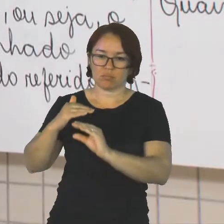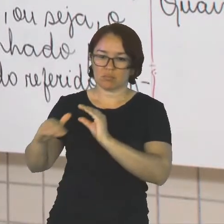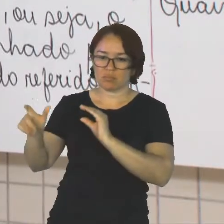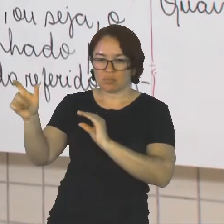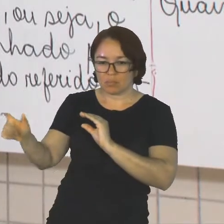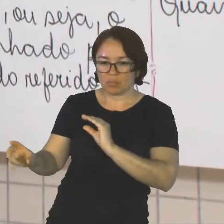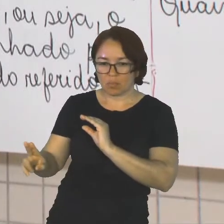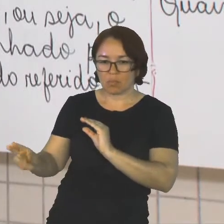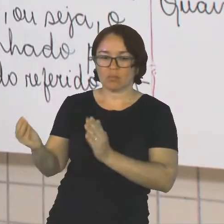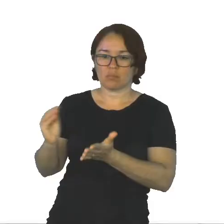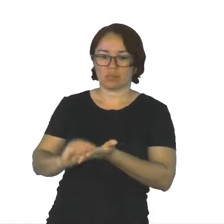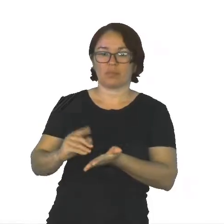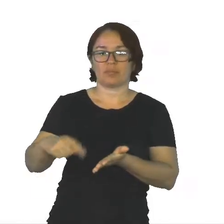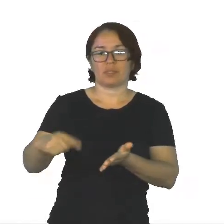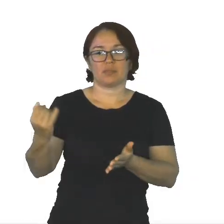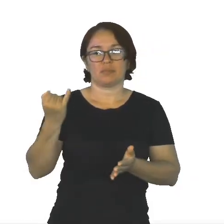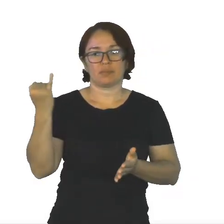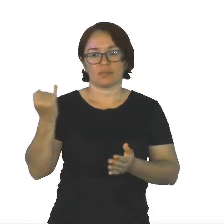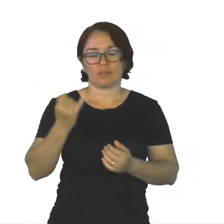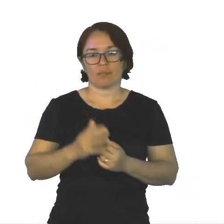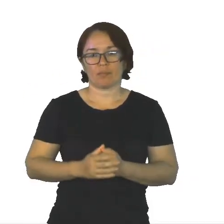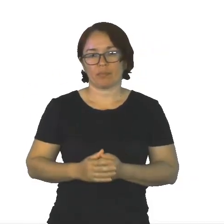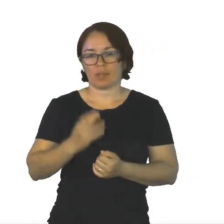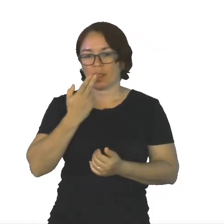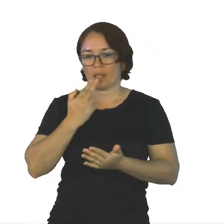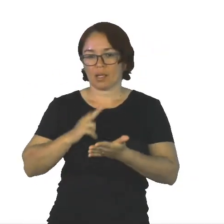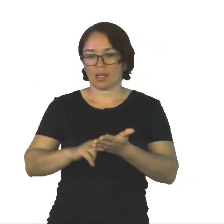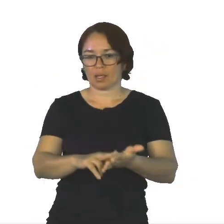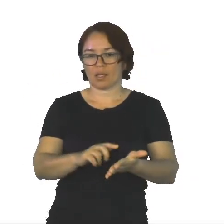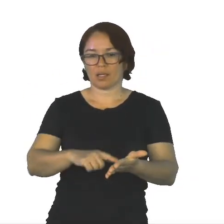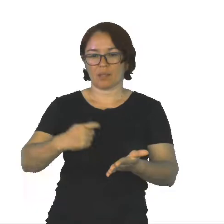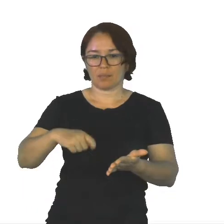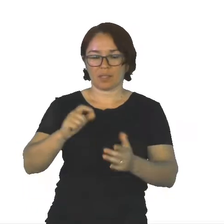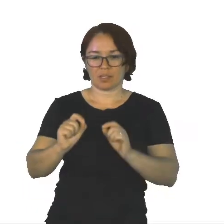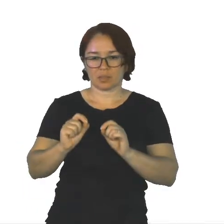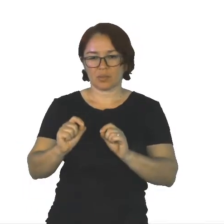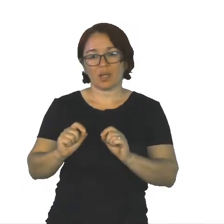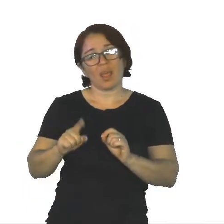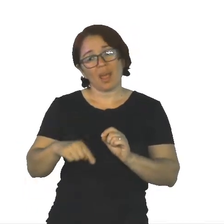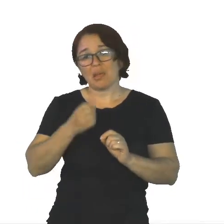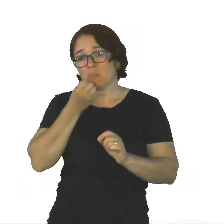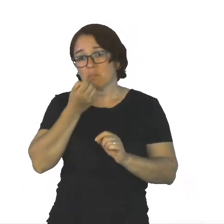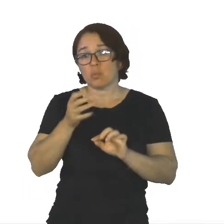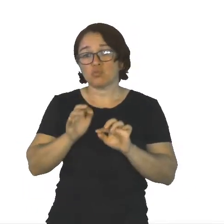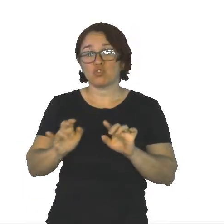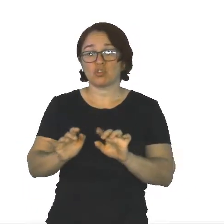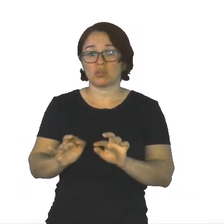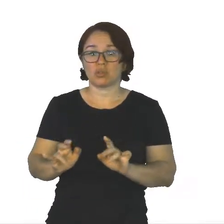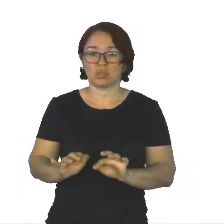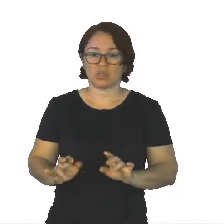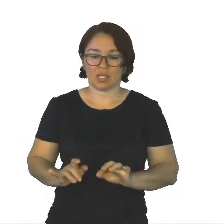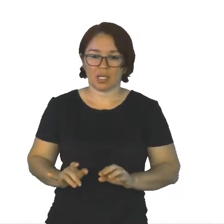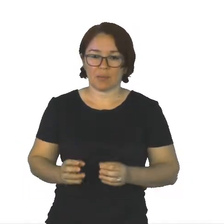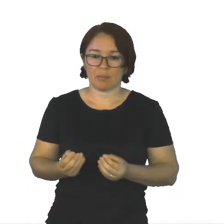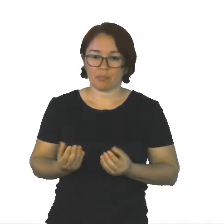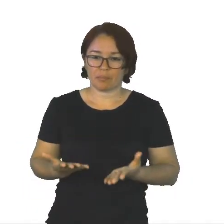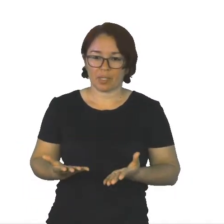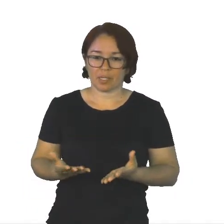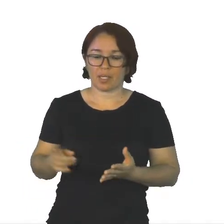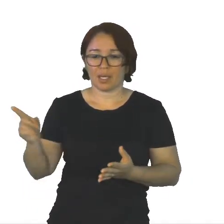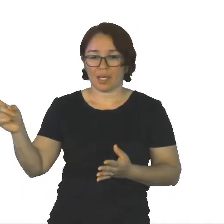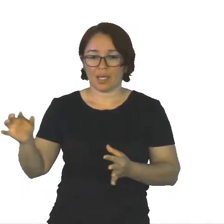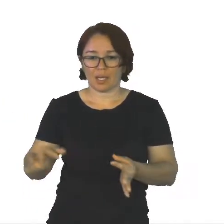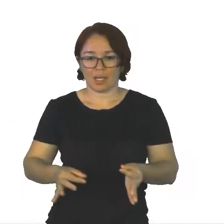aí. A carta deve ser preferencialmente digitada, pois facilita a leitura e